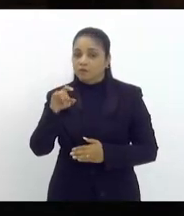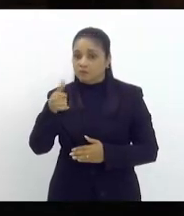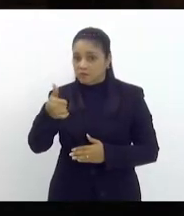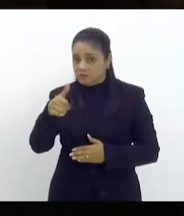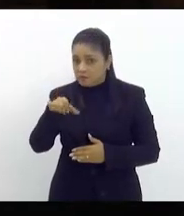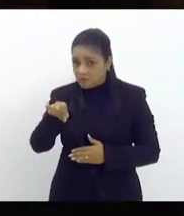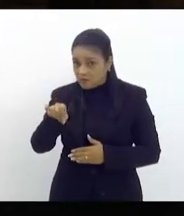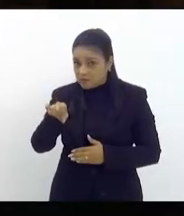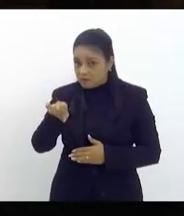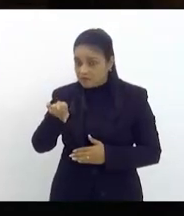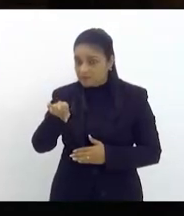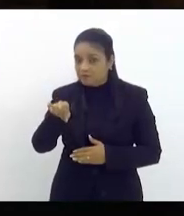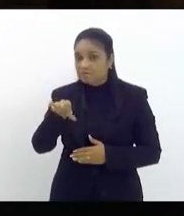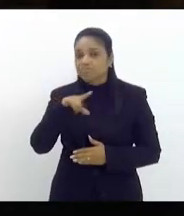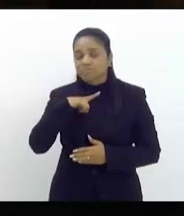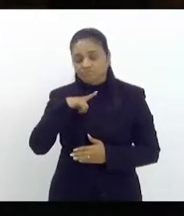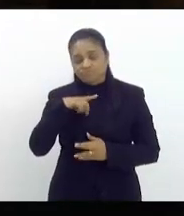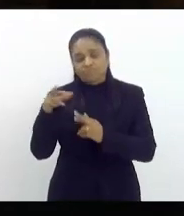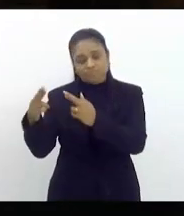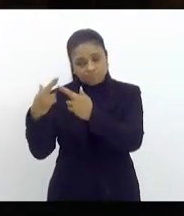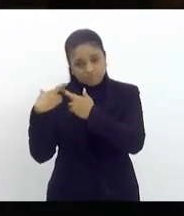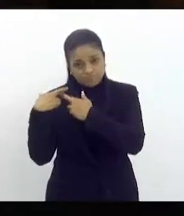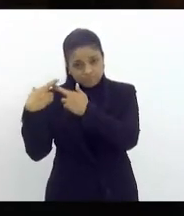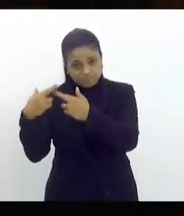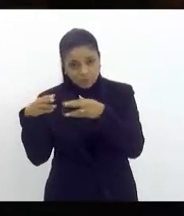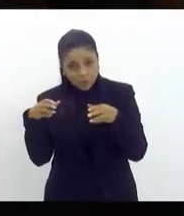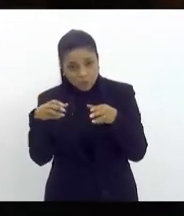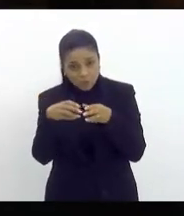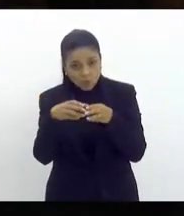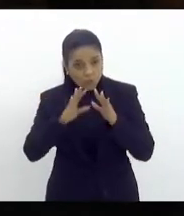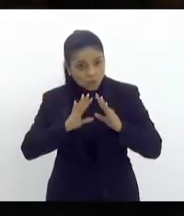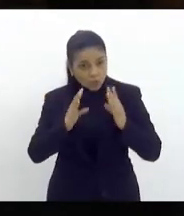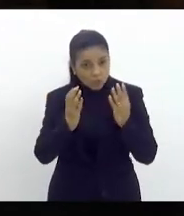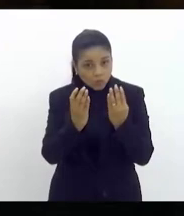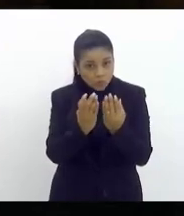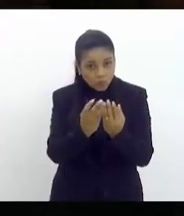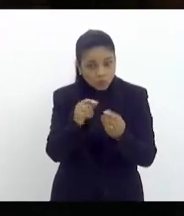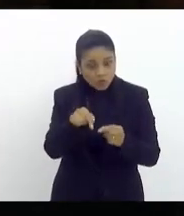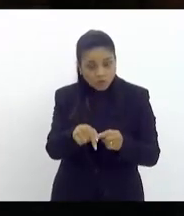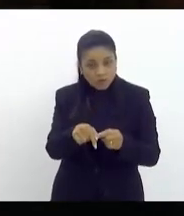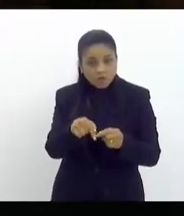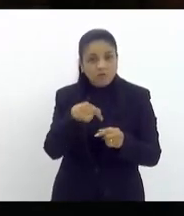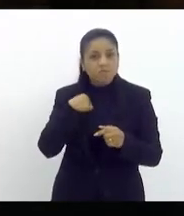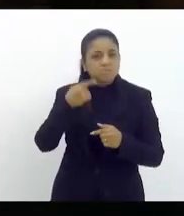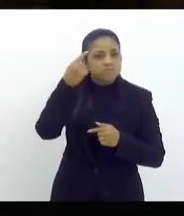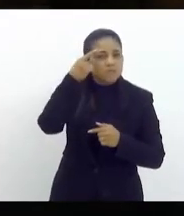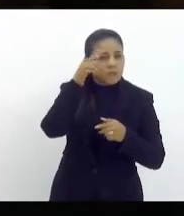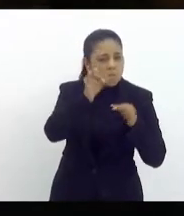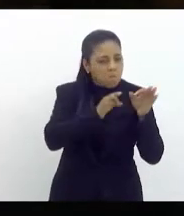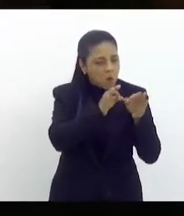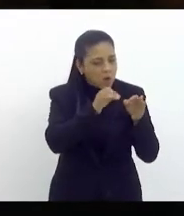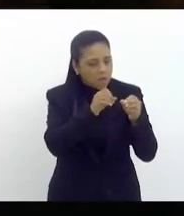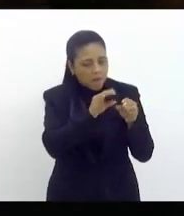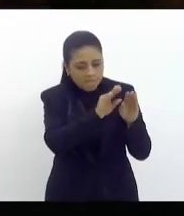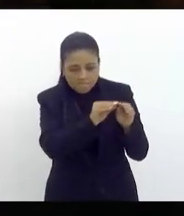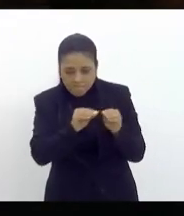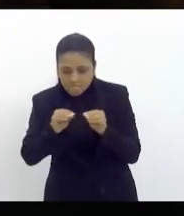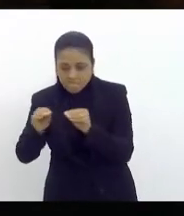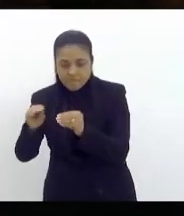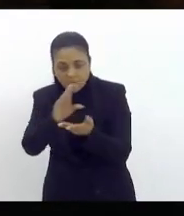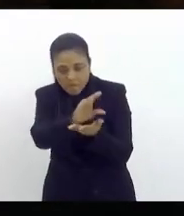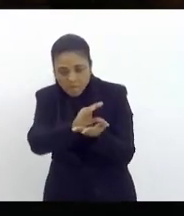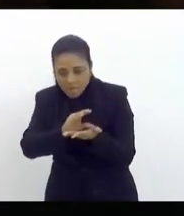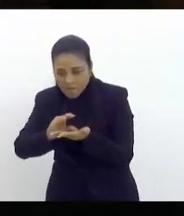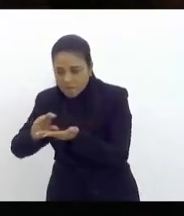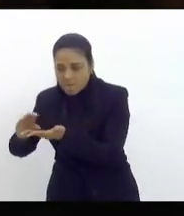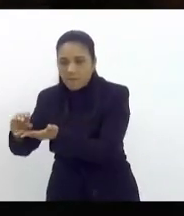teve a responsabilidade coletiva dessa casa de pensar um programa de transferência de renda para o governador do estado